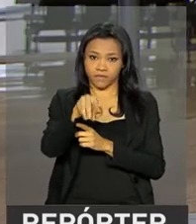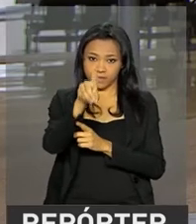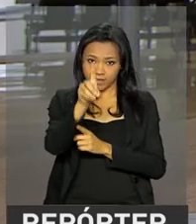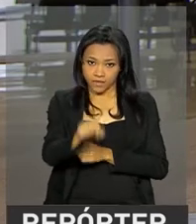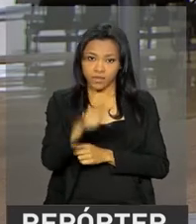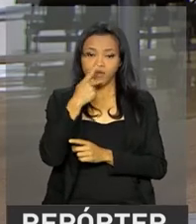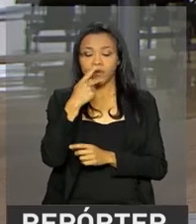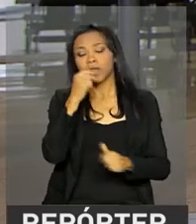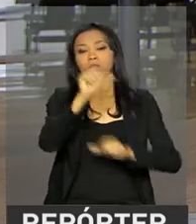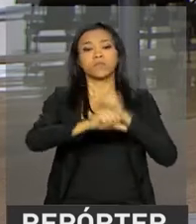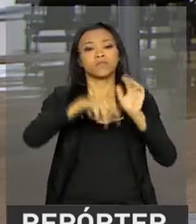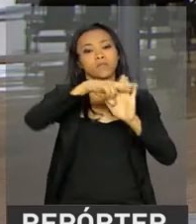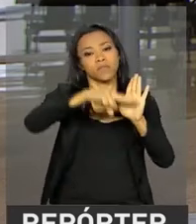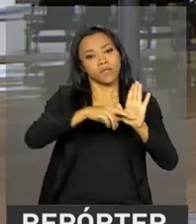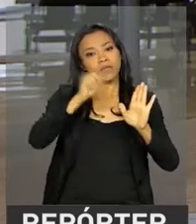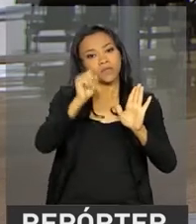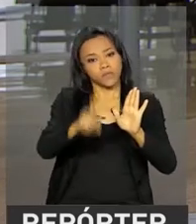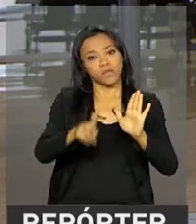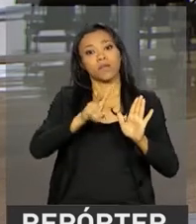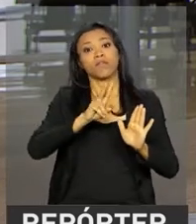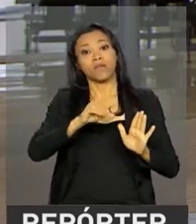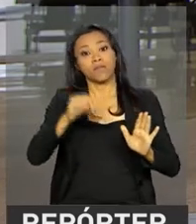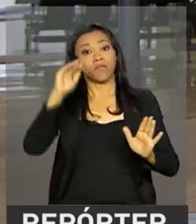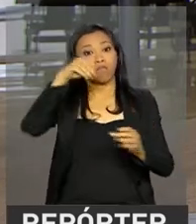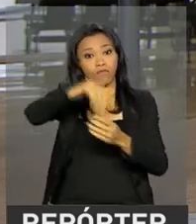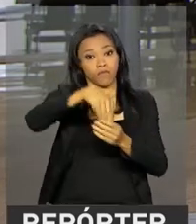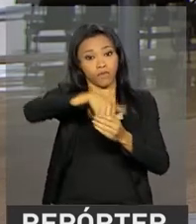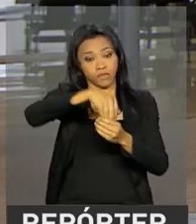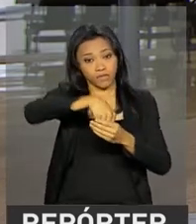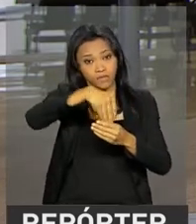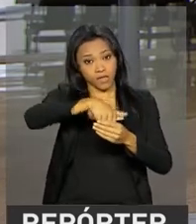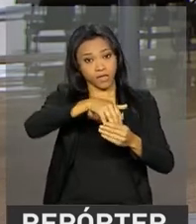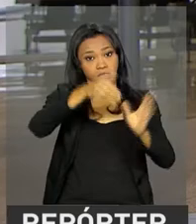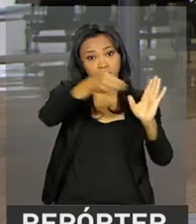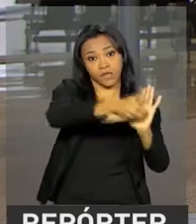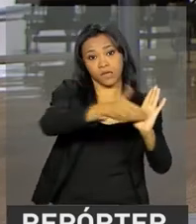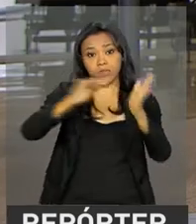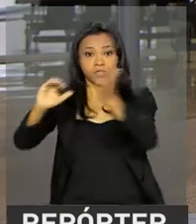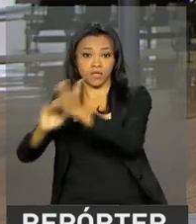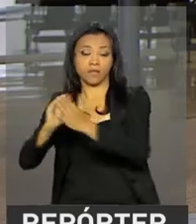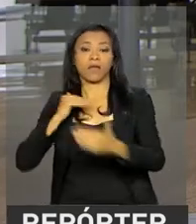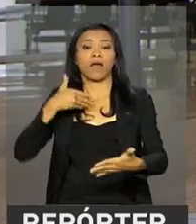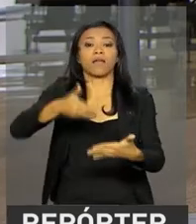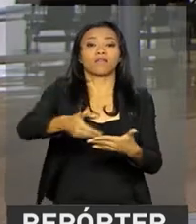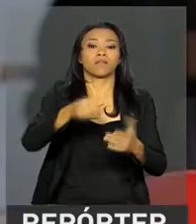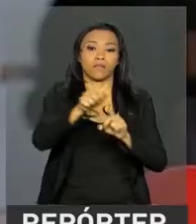Previdência deve ser votada na Câmara e no Senado até outubro. Vamos ouvi-lo.